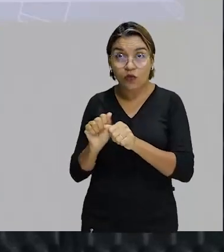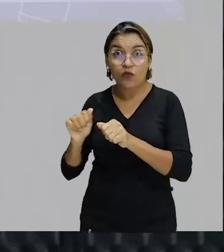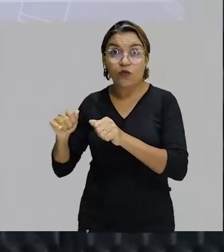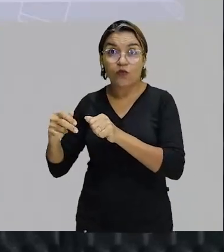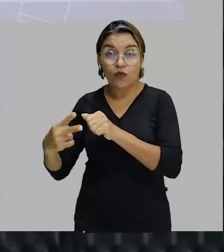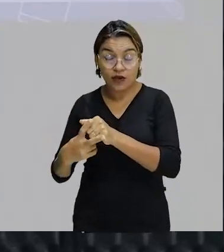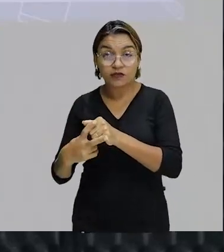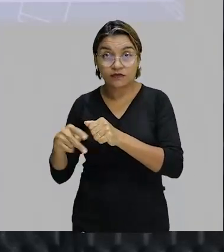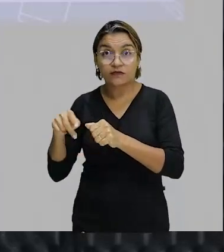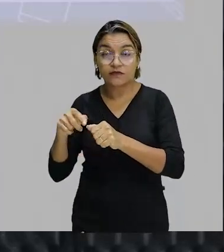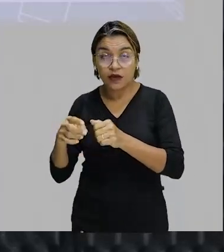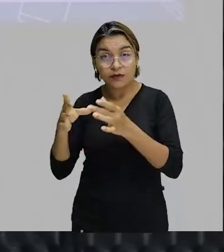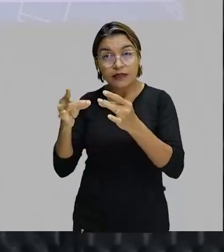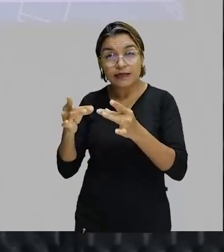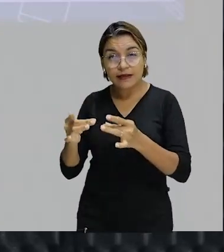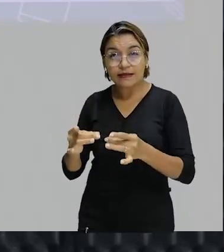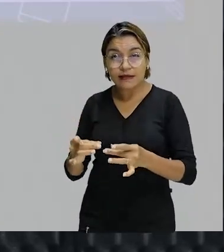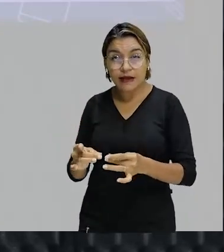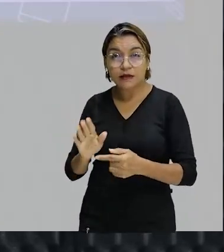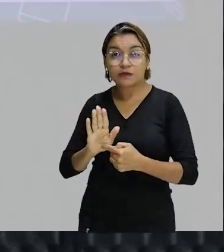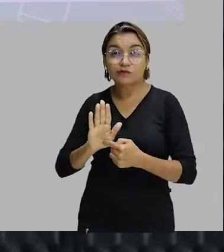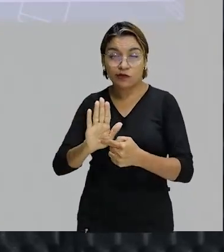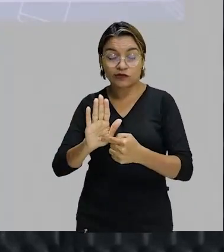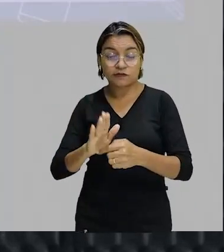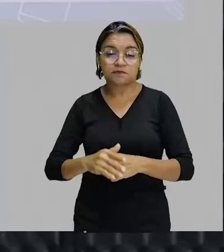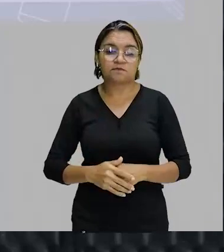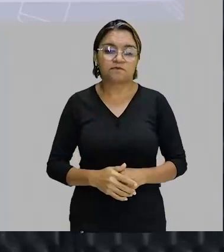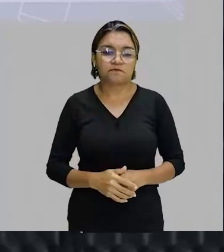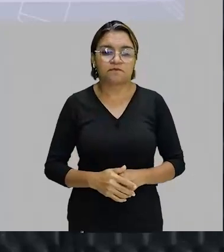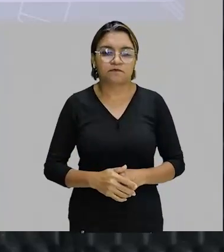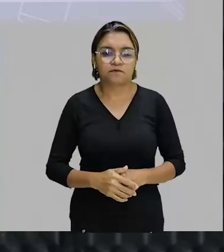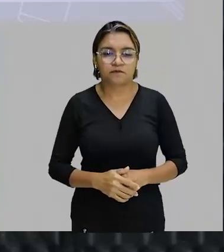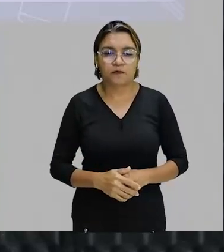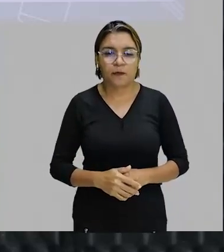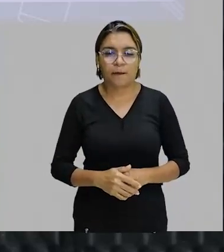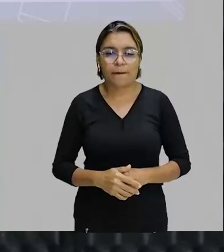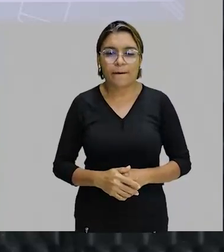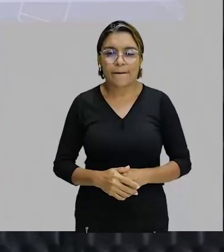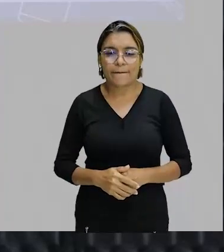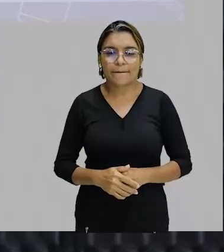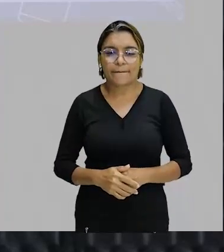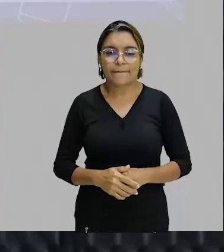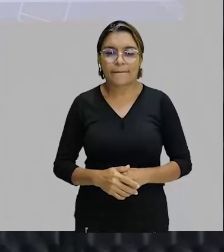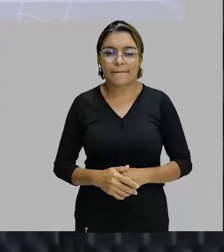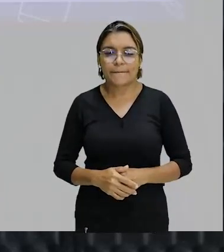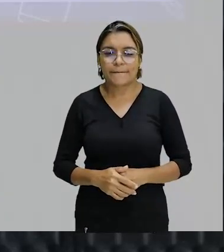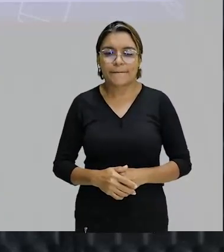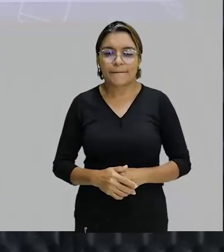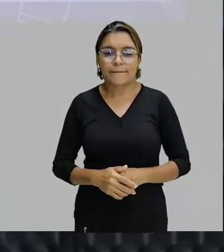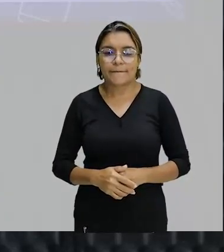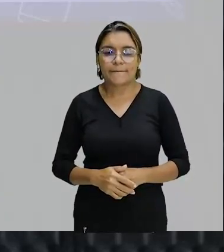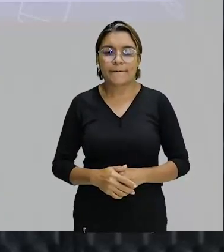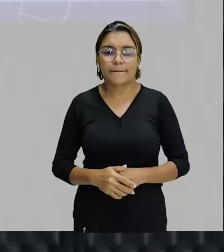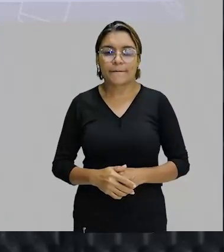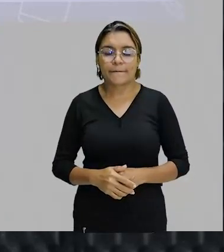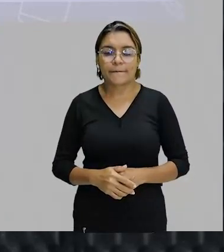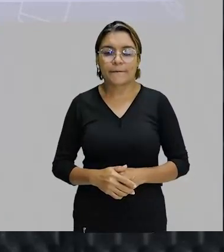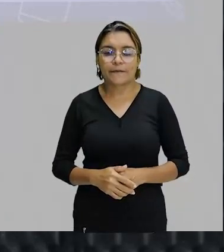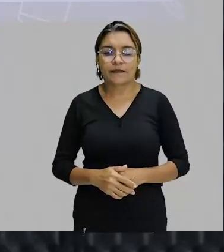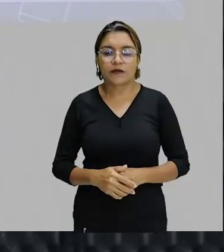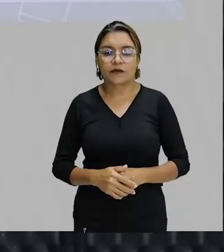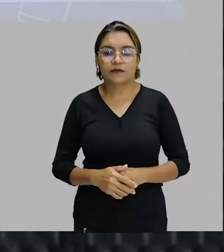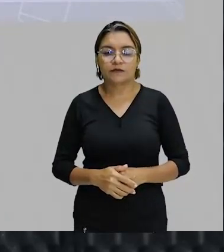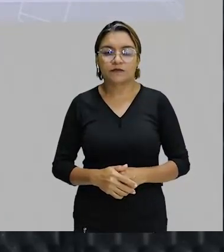esses detalhes e essas informações adicionais. Adverbs are words that answers the questions